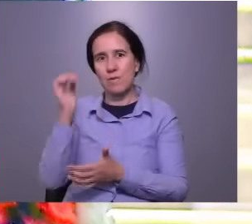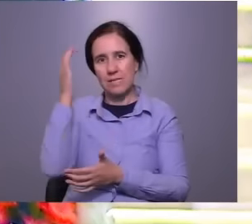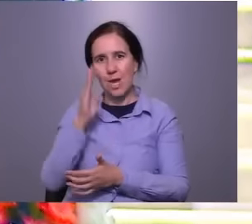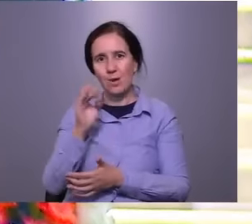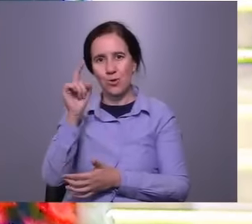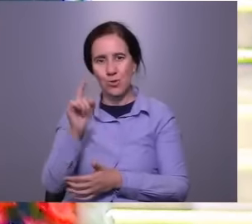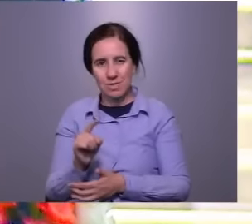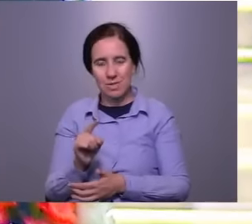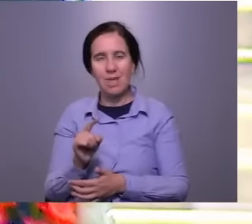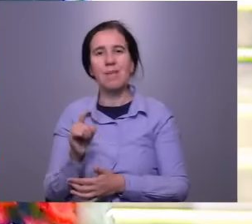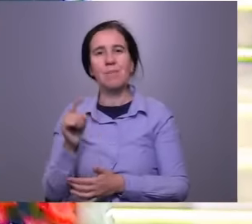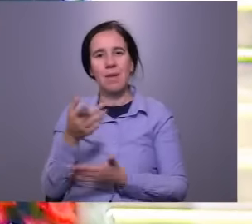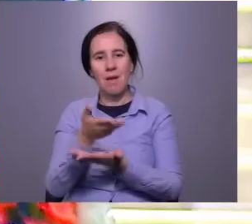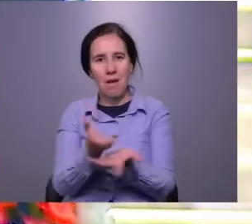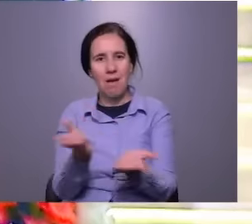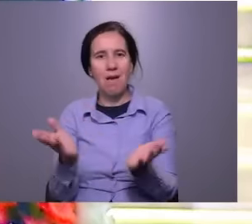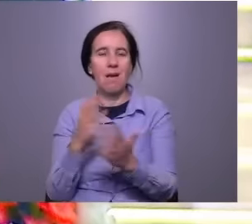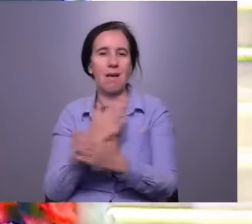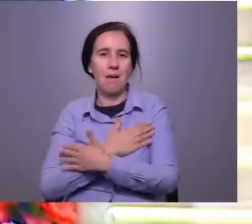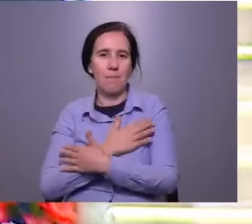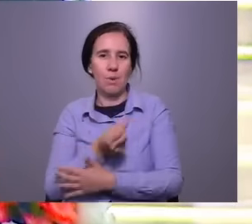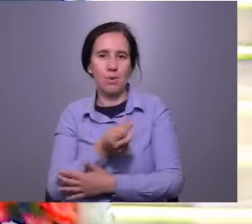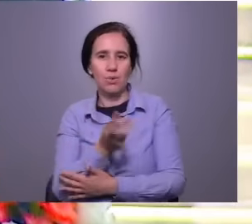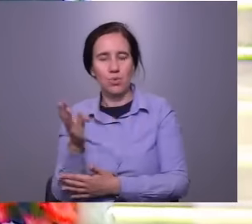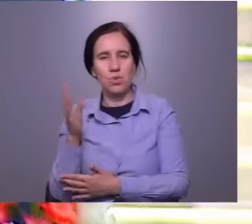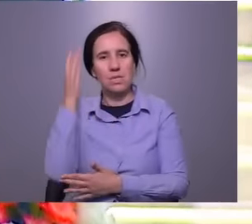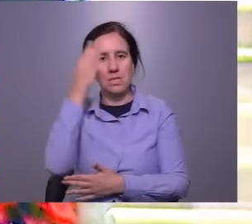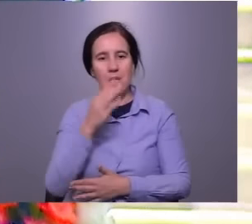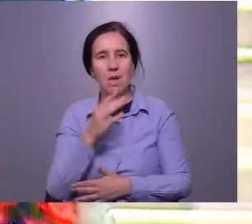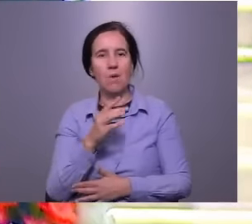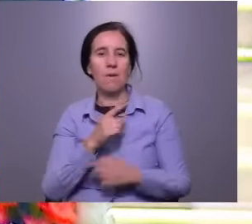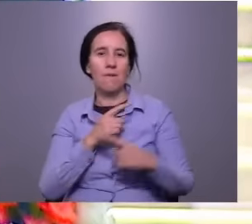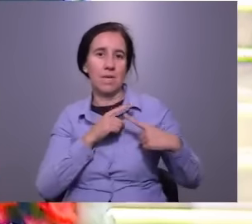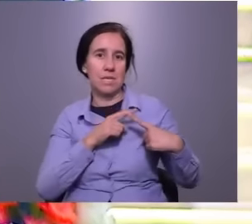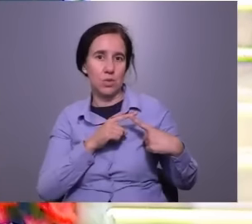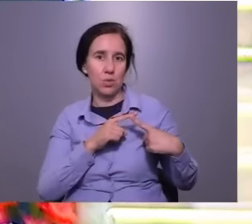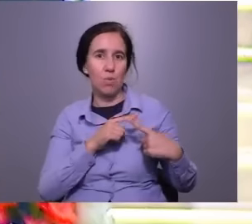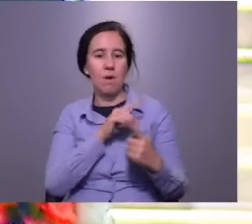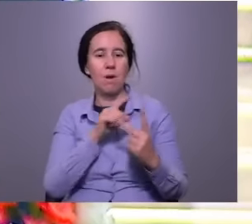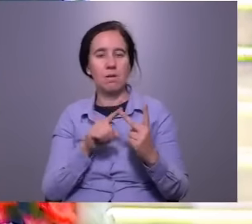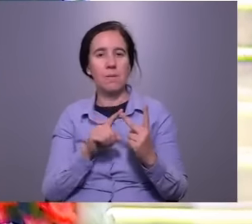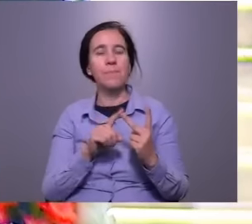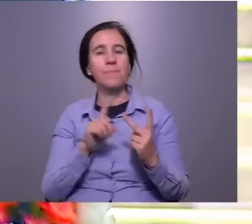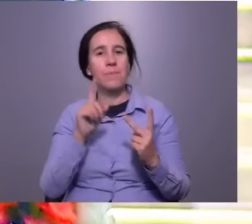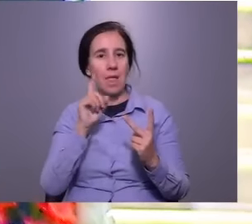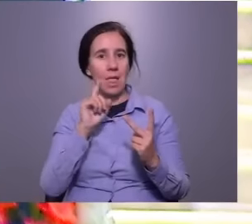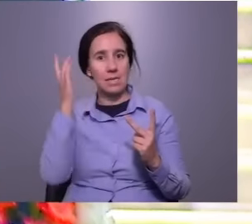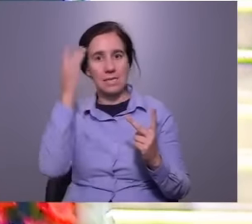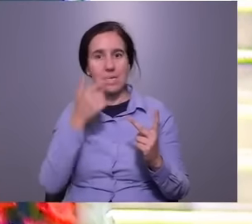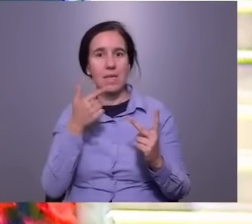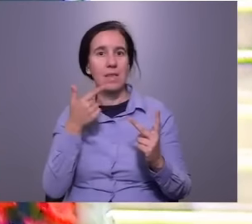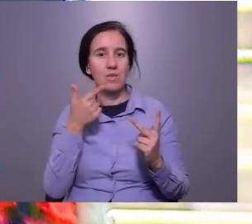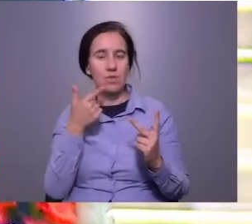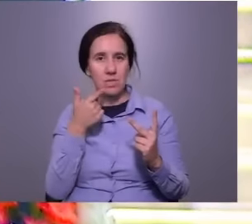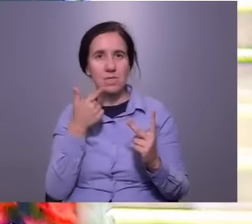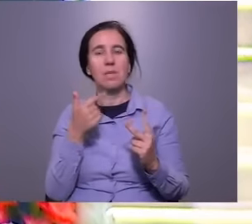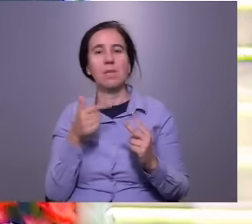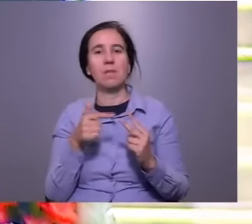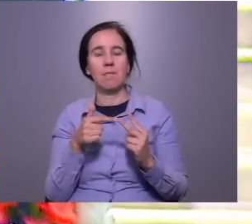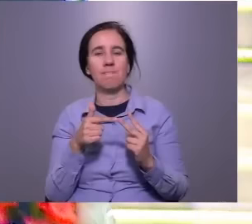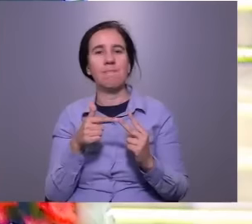a graça de participar na vida eterna com a Virgem Santa Maria, Mãe de Deus, São José, seu